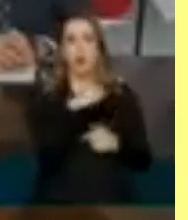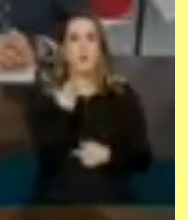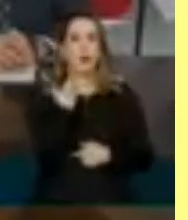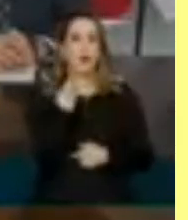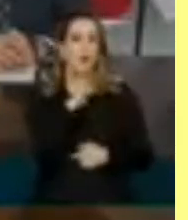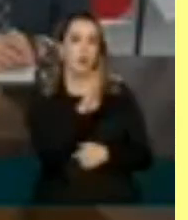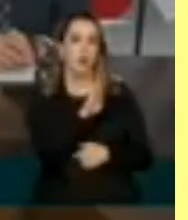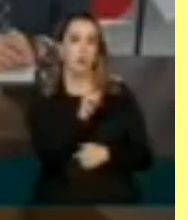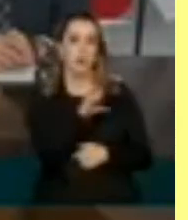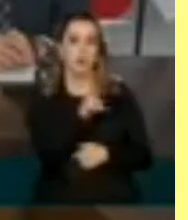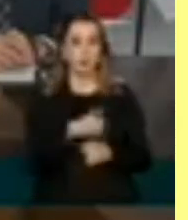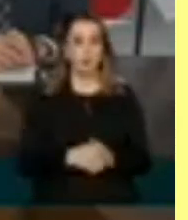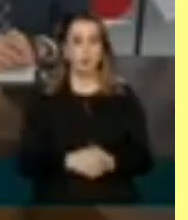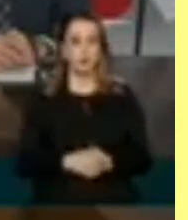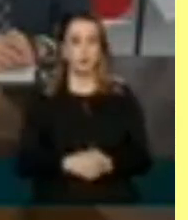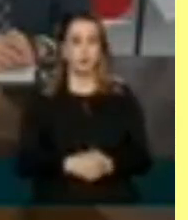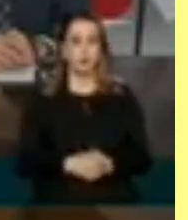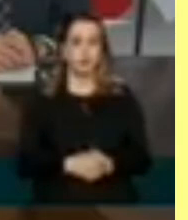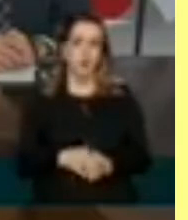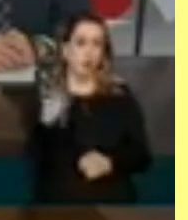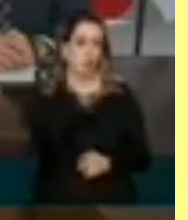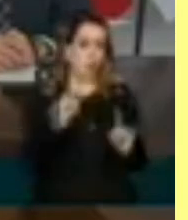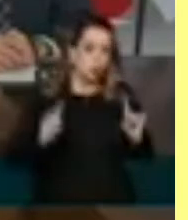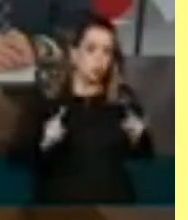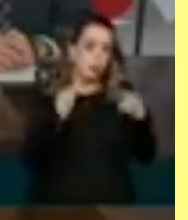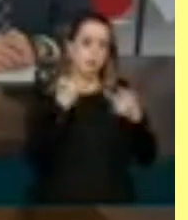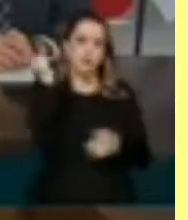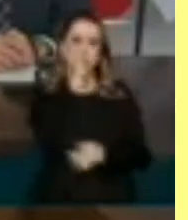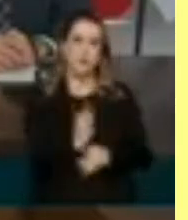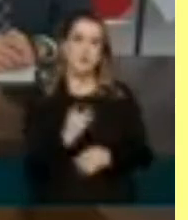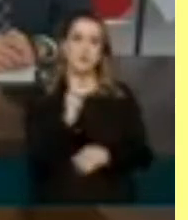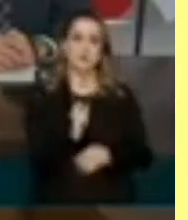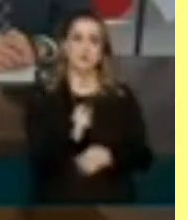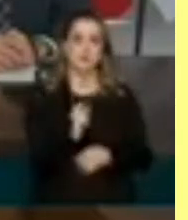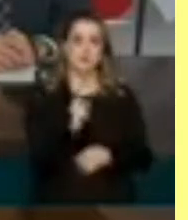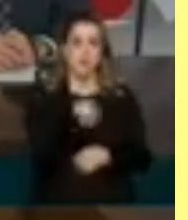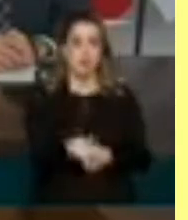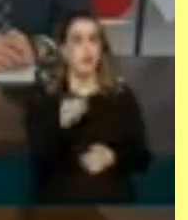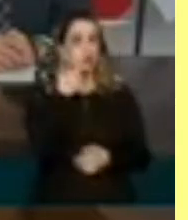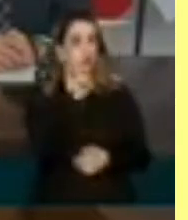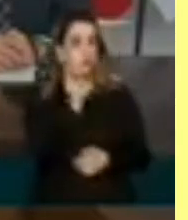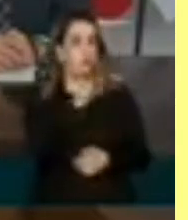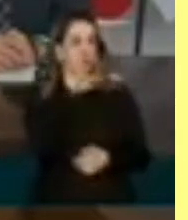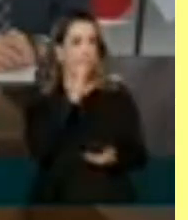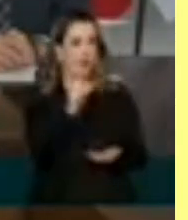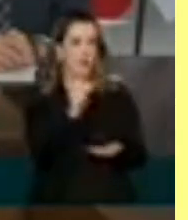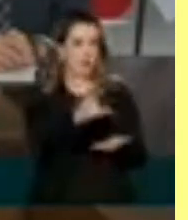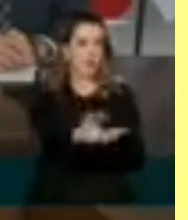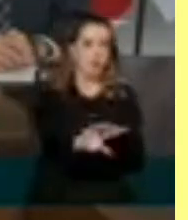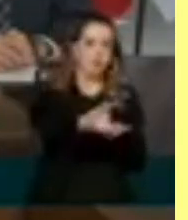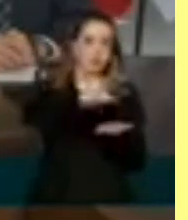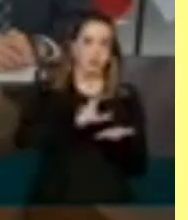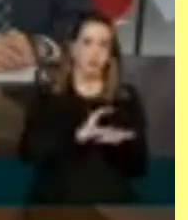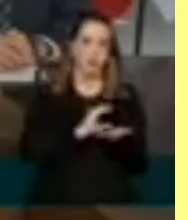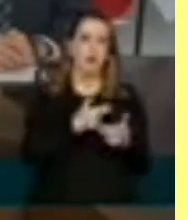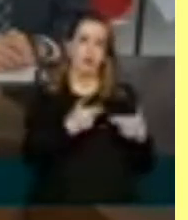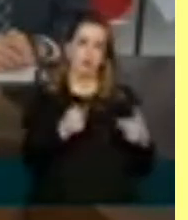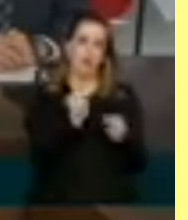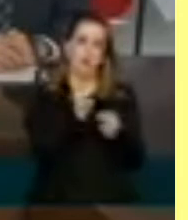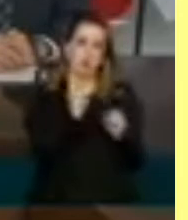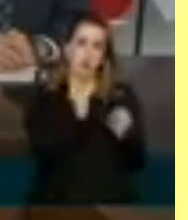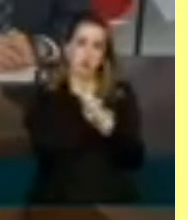Interamericano de Desenvolvimento. Outro desafio do Brasil é atrair mais investimentos para a área de